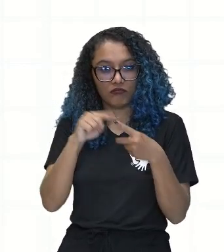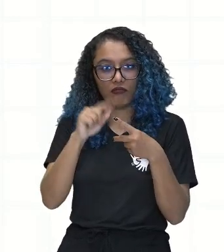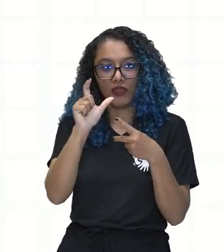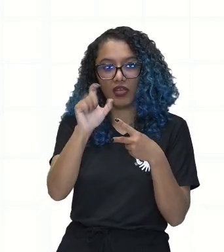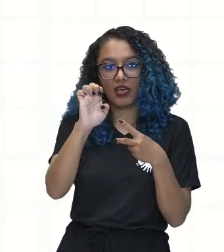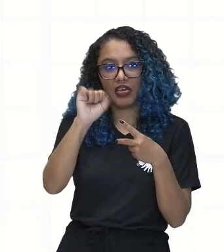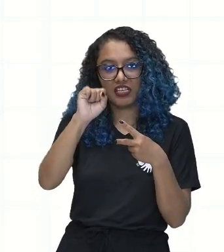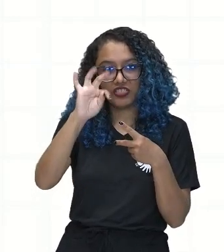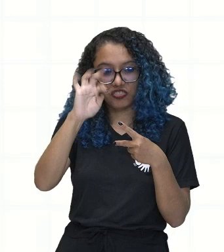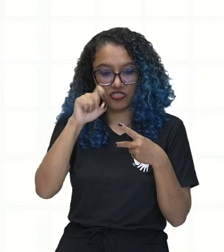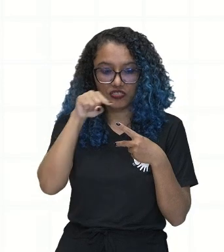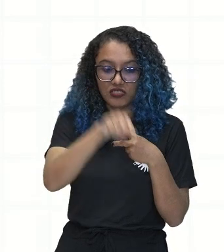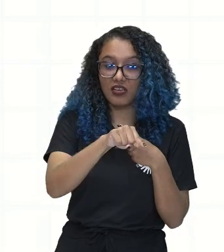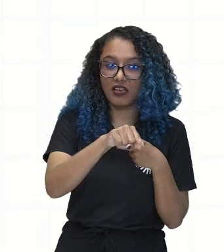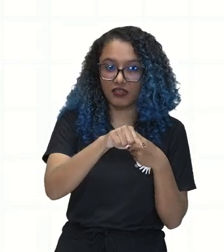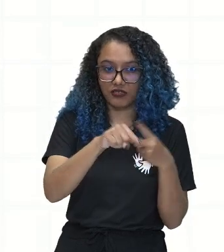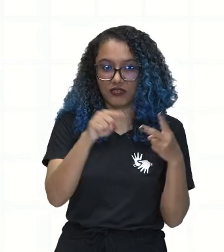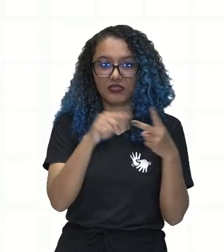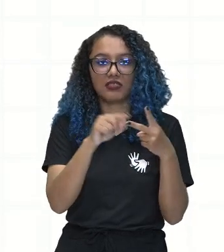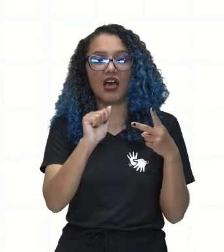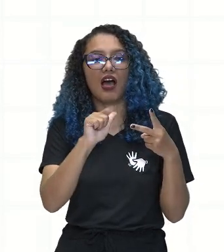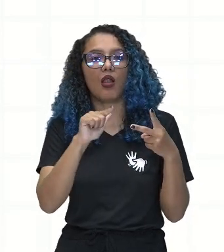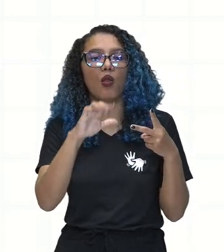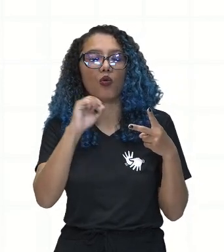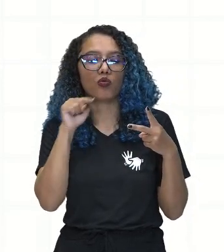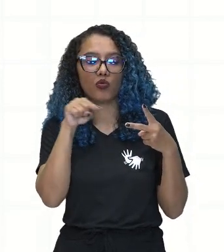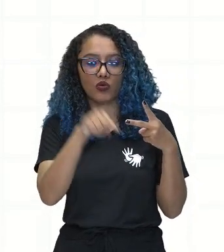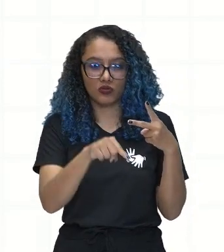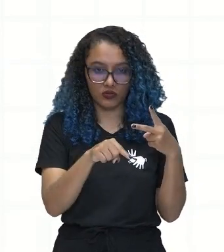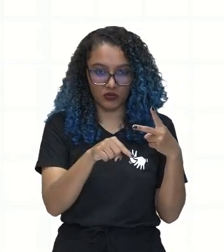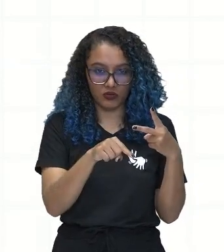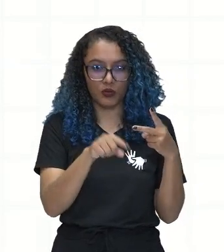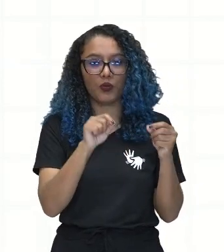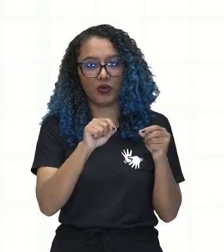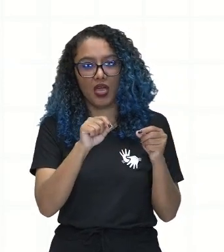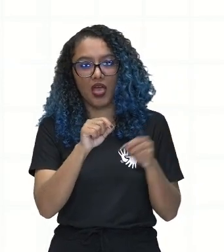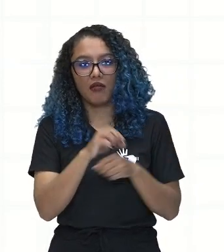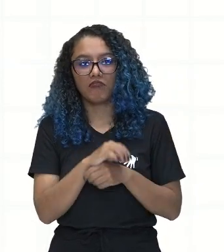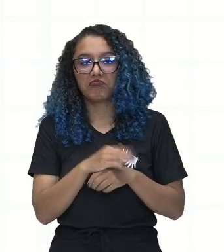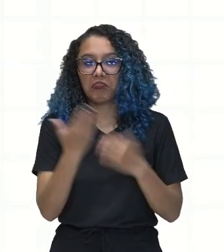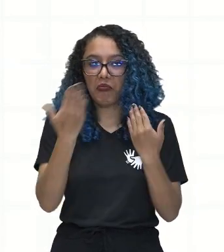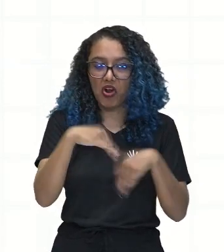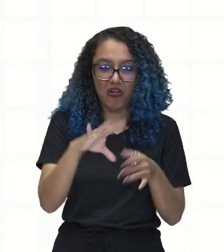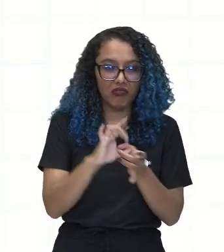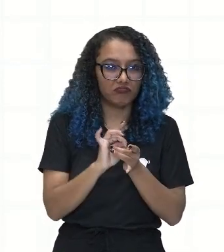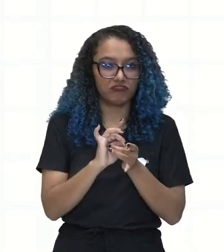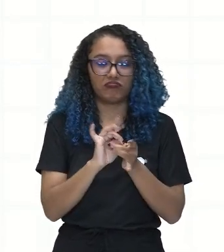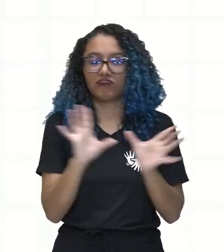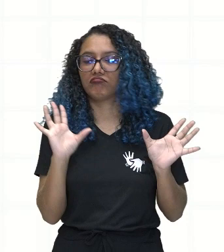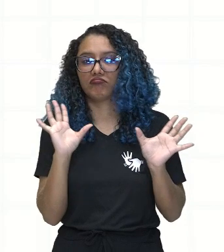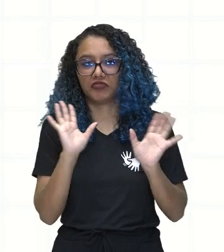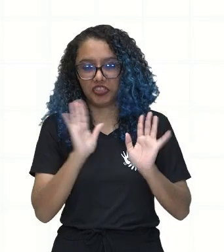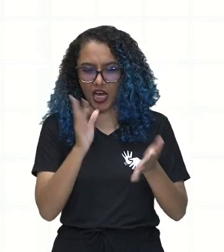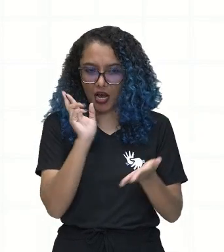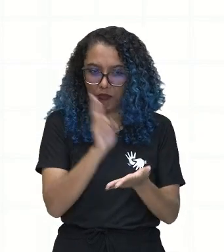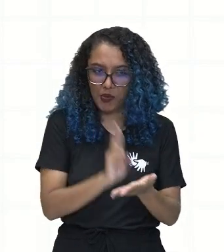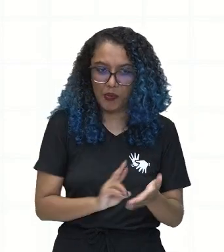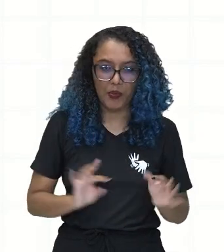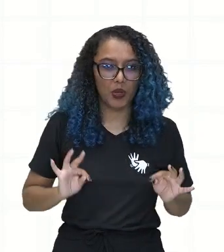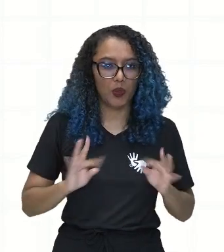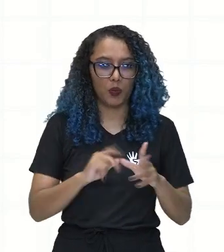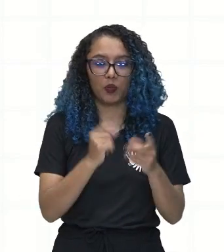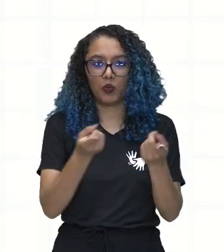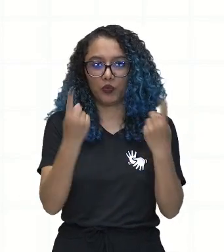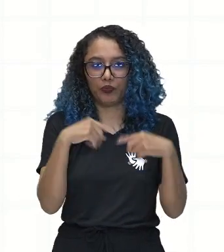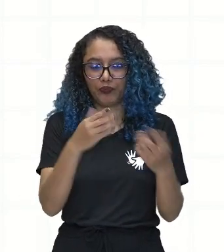plural masculino, estão kits com as avaliações. Prosseguindo. O